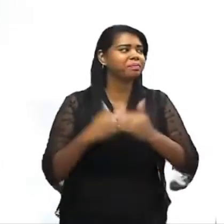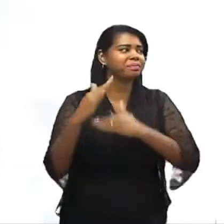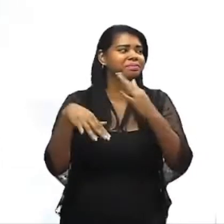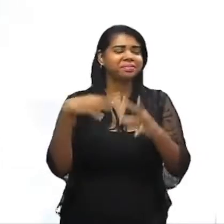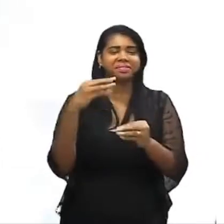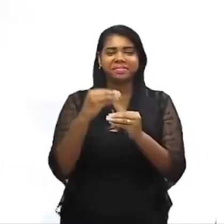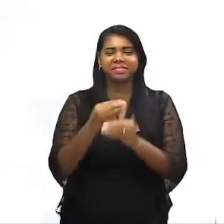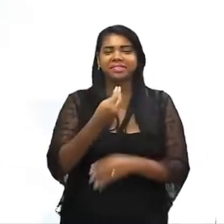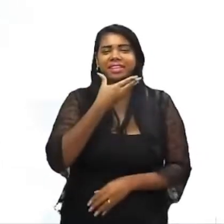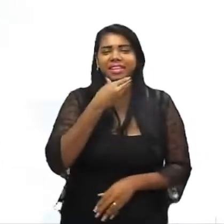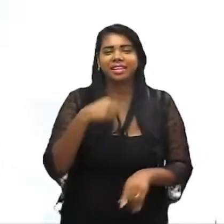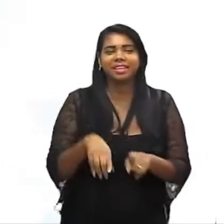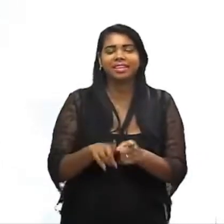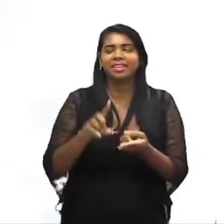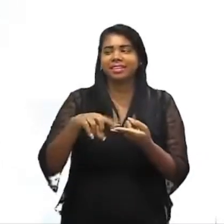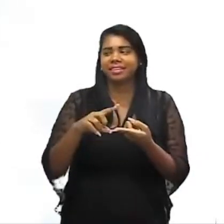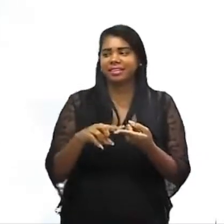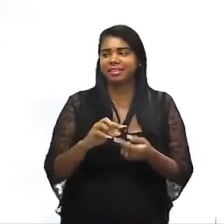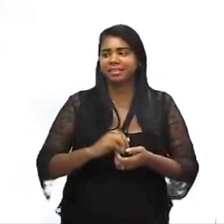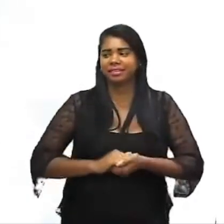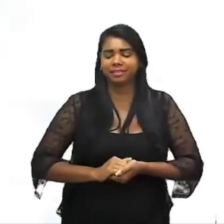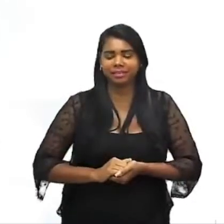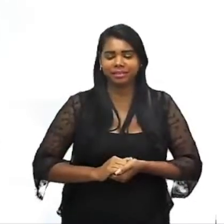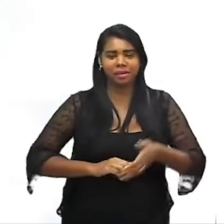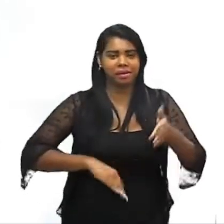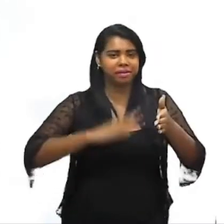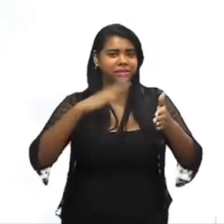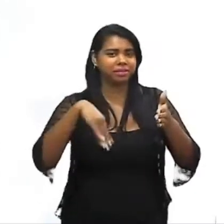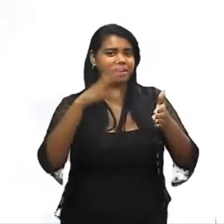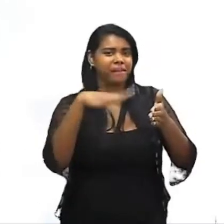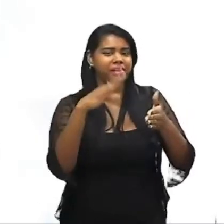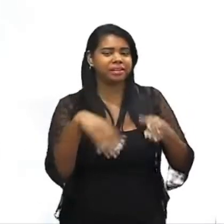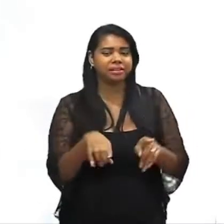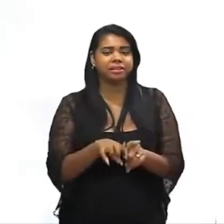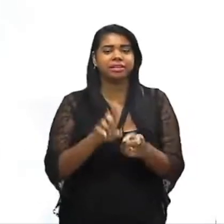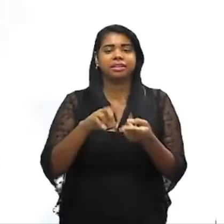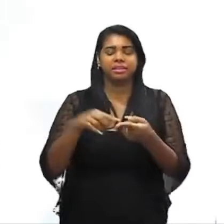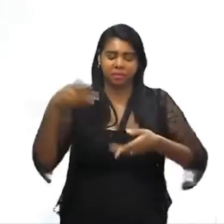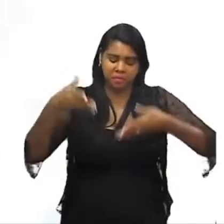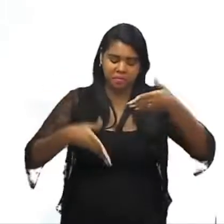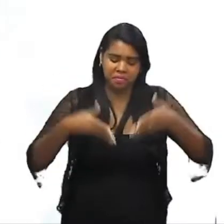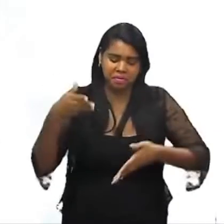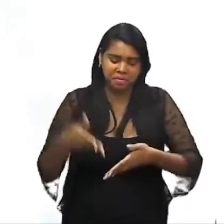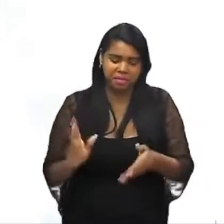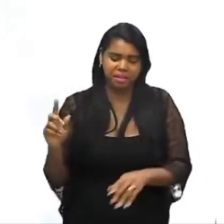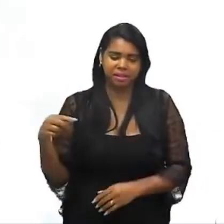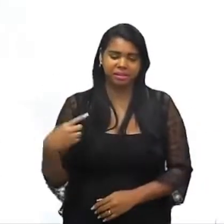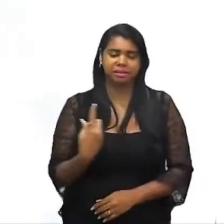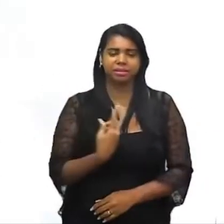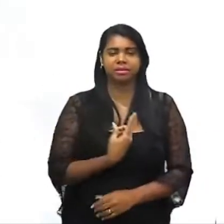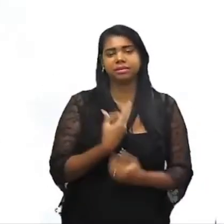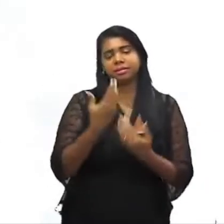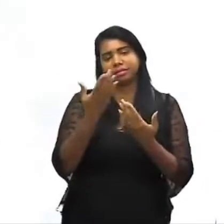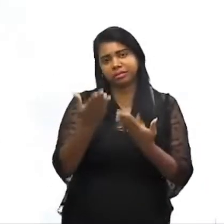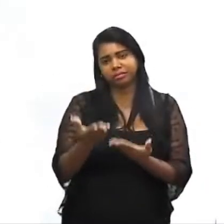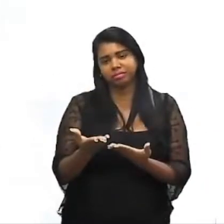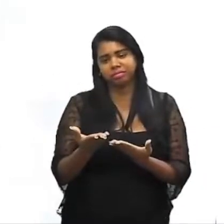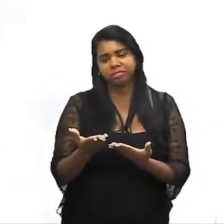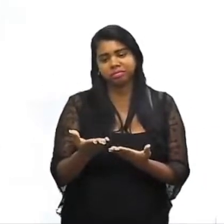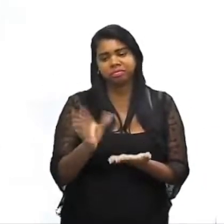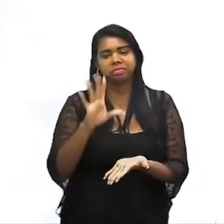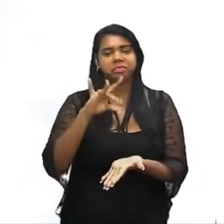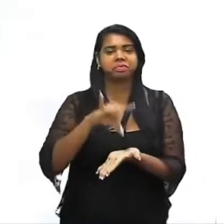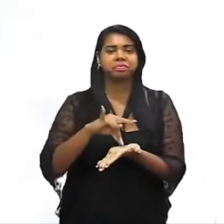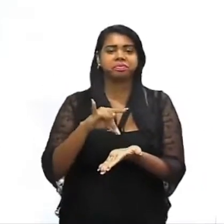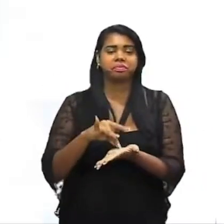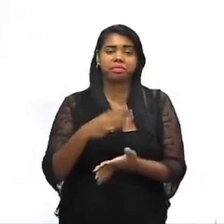tempo que o homem se desenvolveu. Então, o ato de pintar é inerente ao ser humano, faz parte da gente, faz parte de você, faz parte da sua realidade,